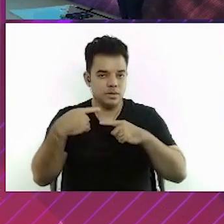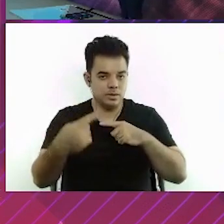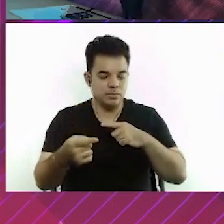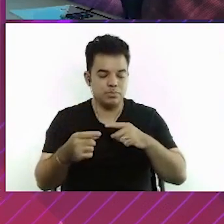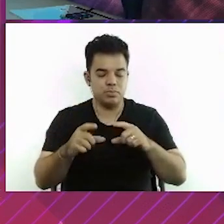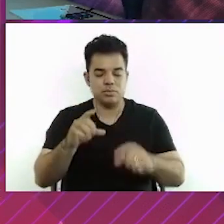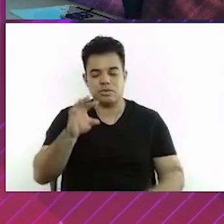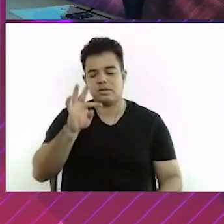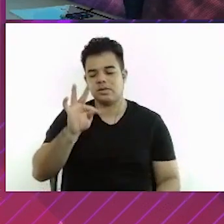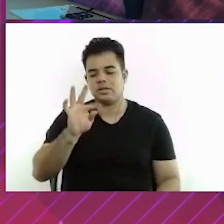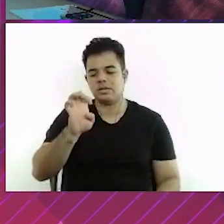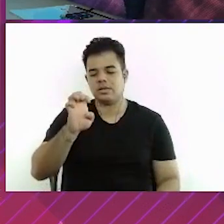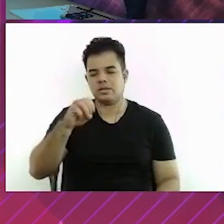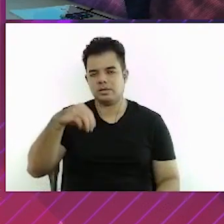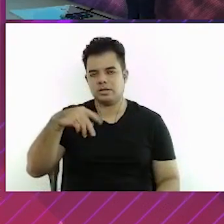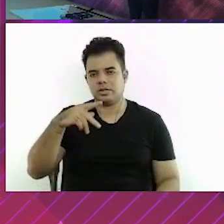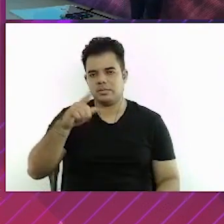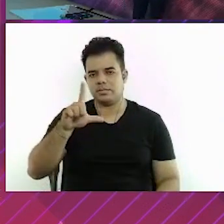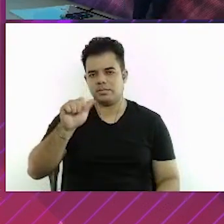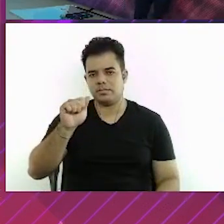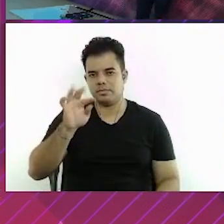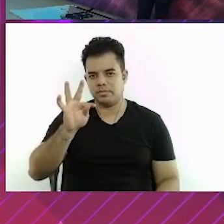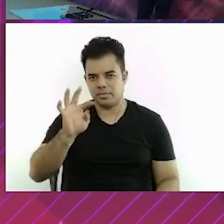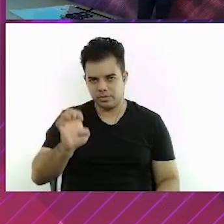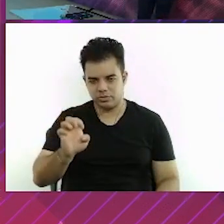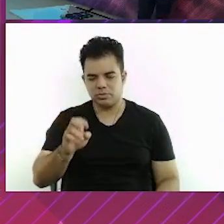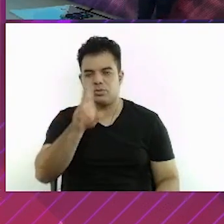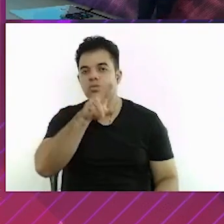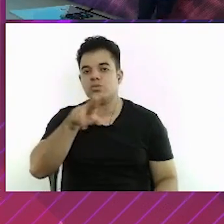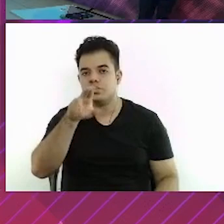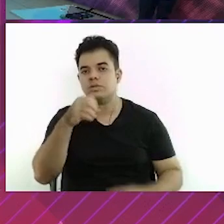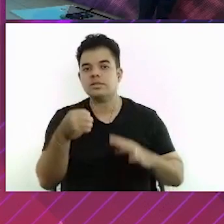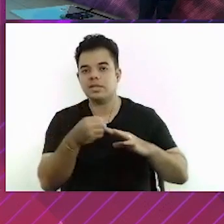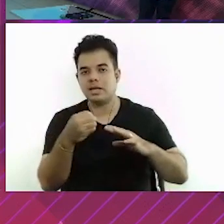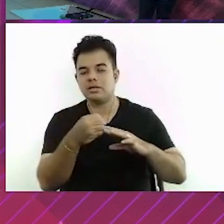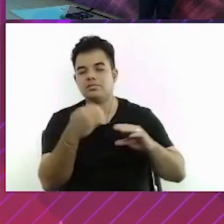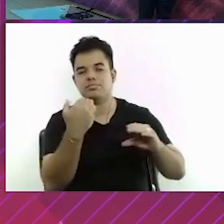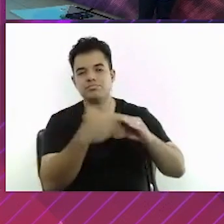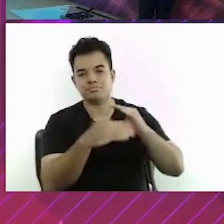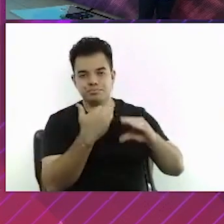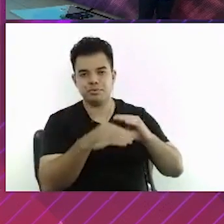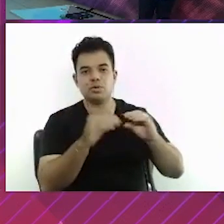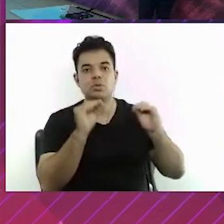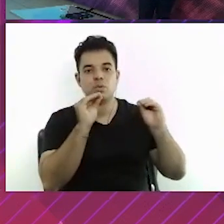efetivamente usado para mandar os dados, e define e seta, no caso,